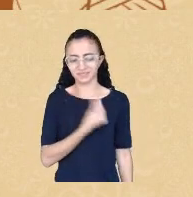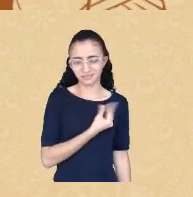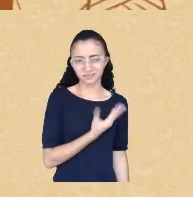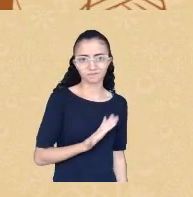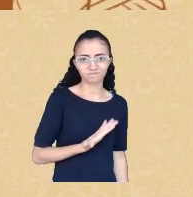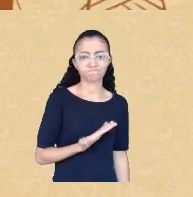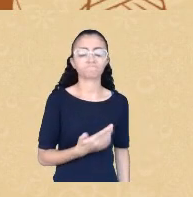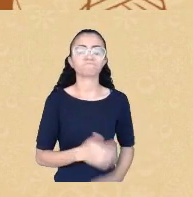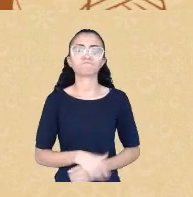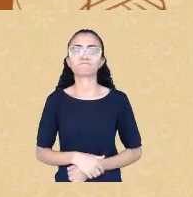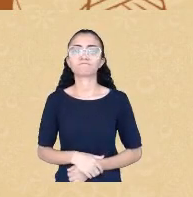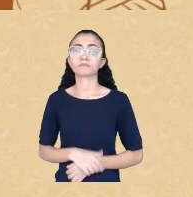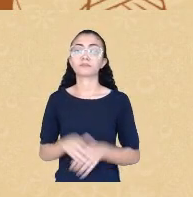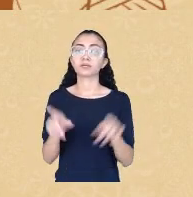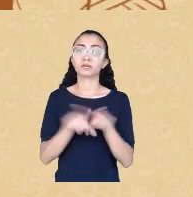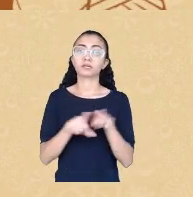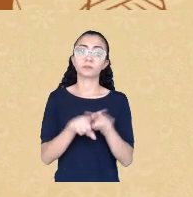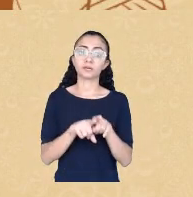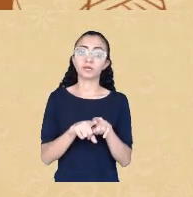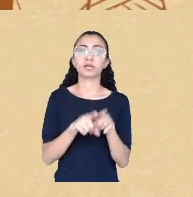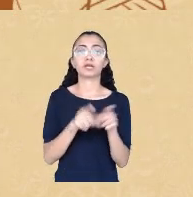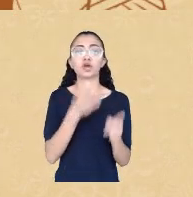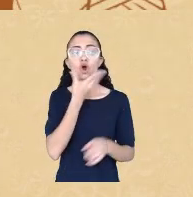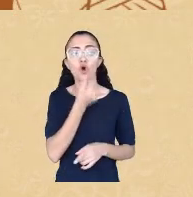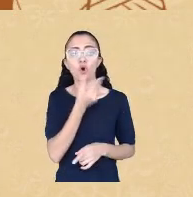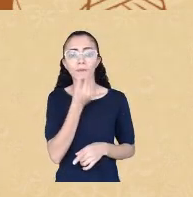os homens trans, tá? E